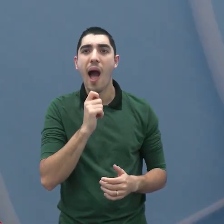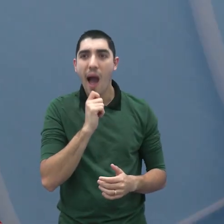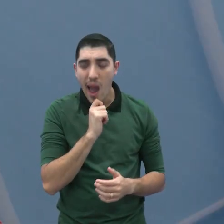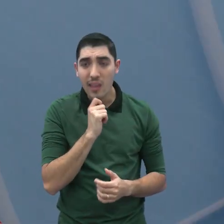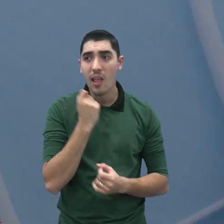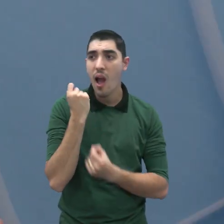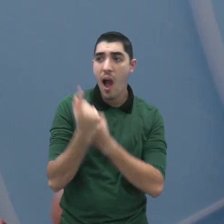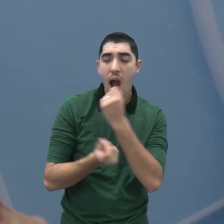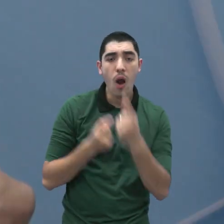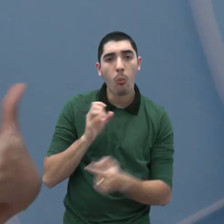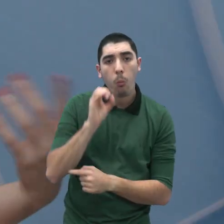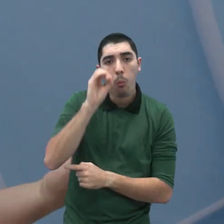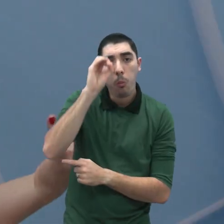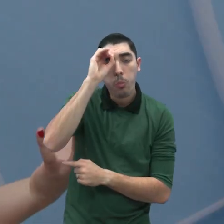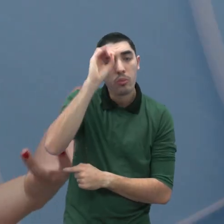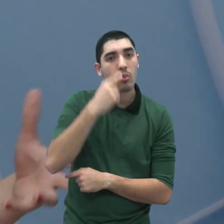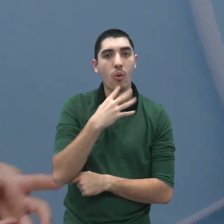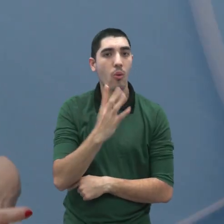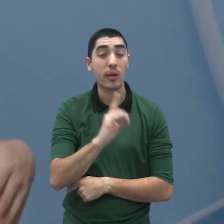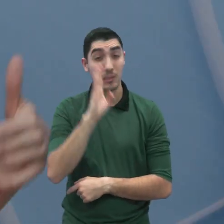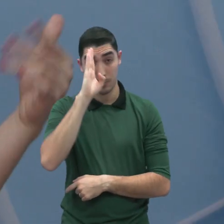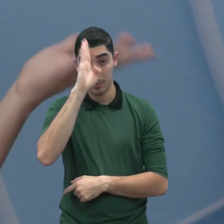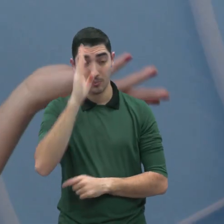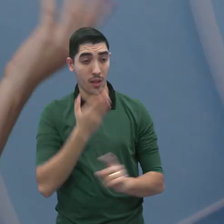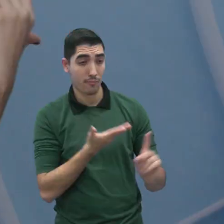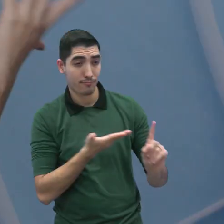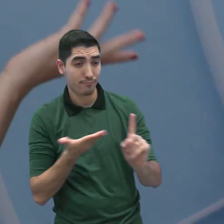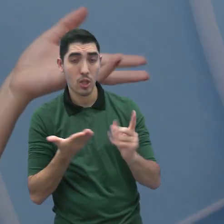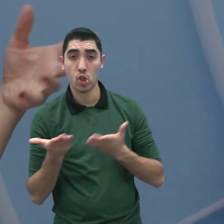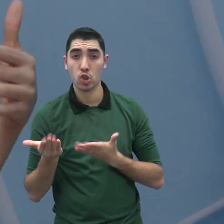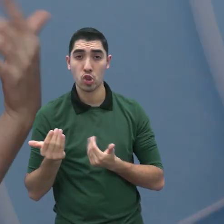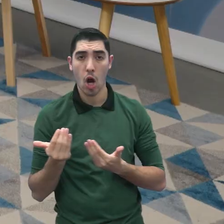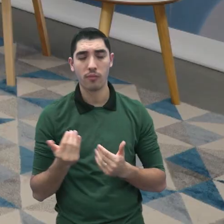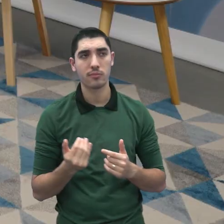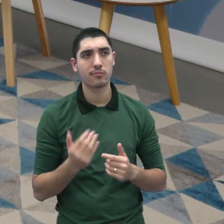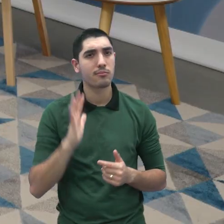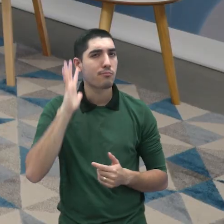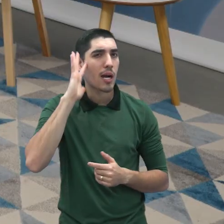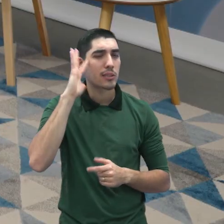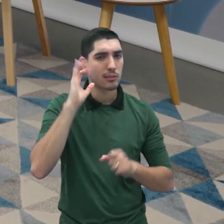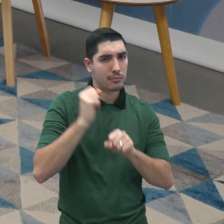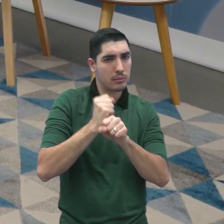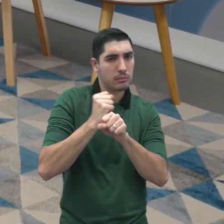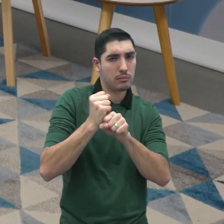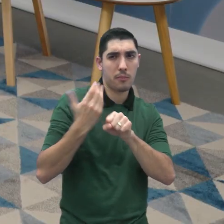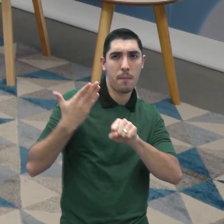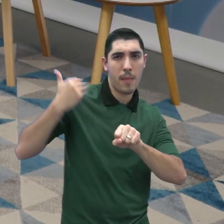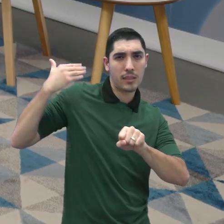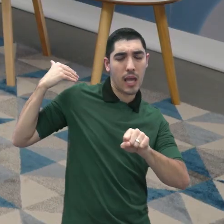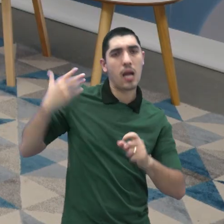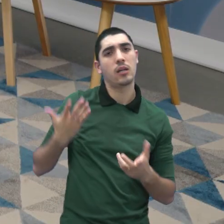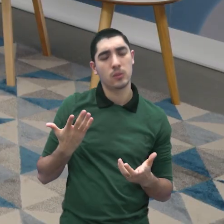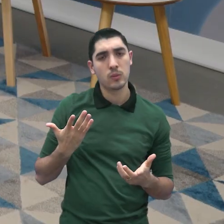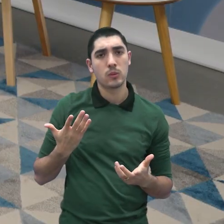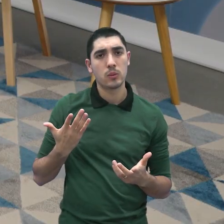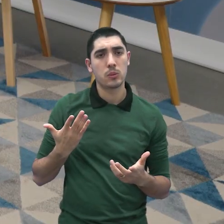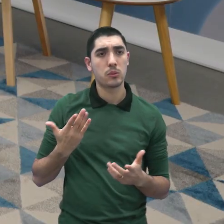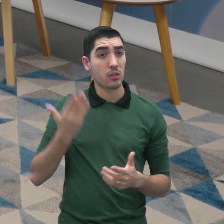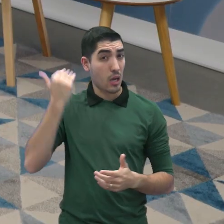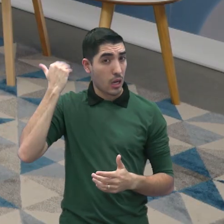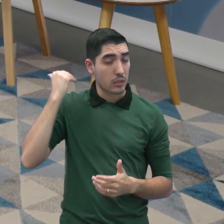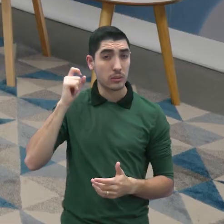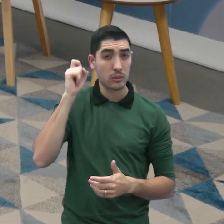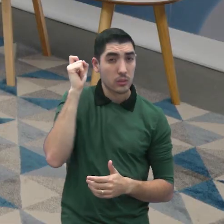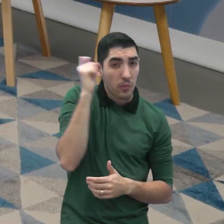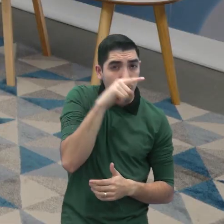né? Isso mesmo. Principalmente os jovens, se pega lá em décadas passadas, né? Era tão mais